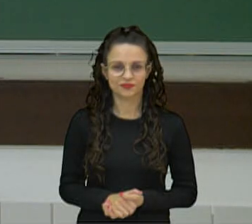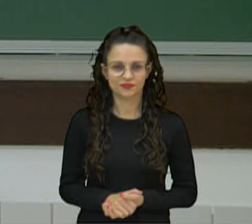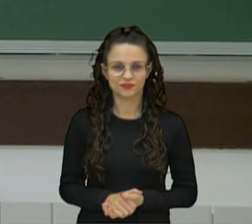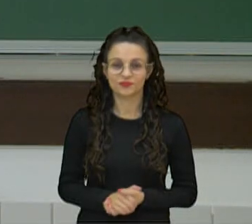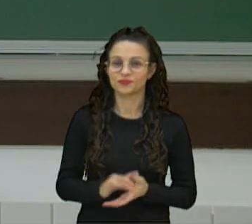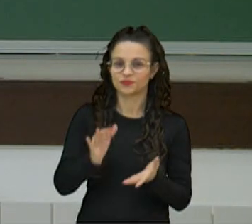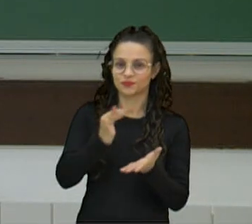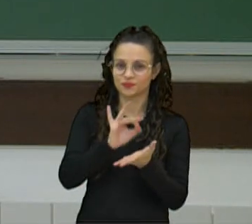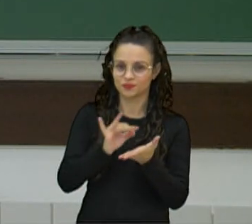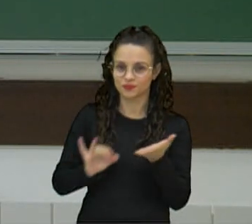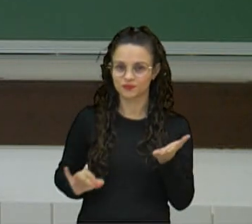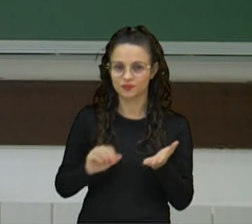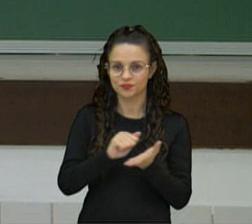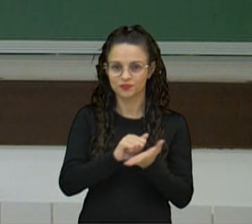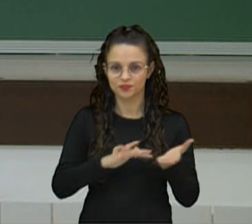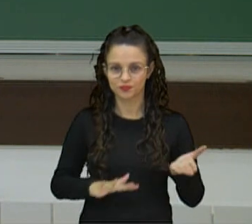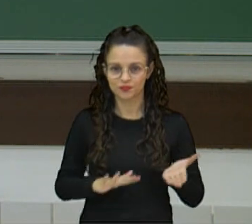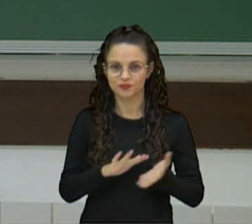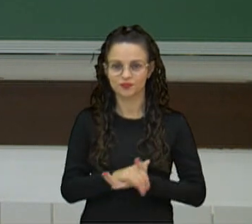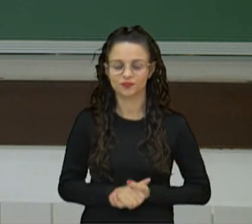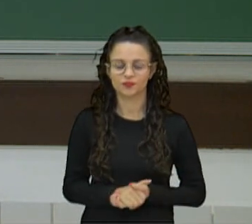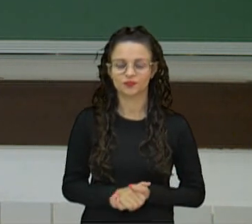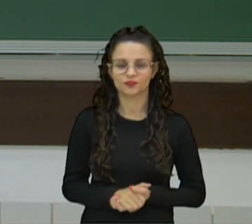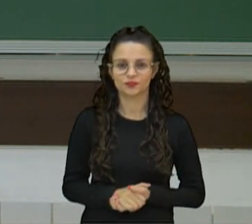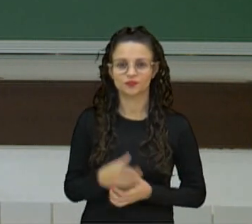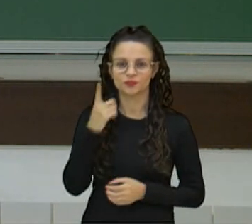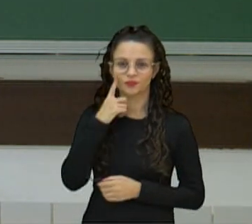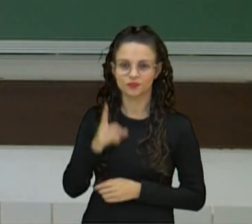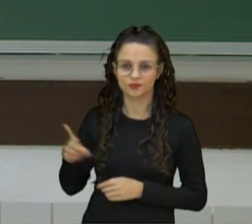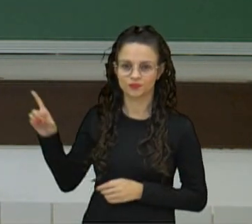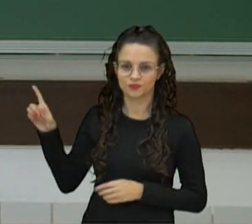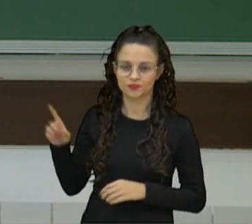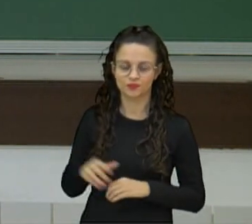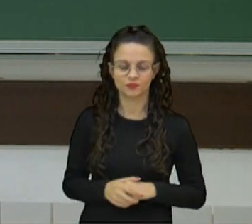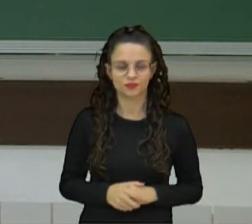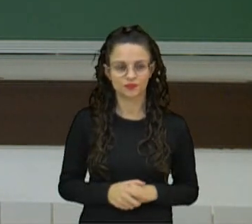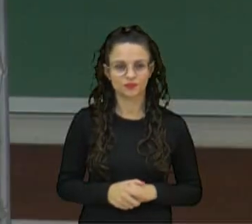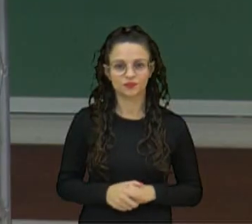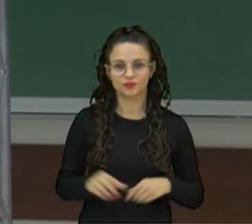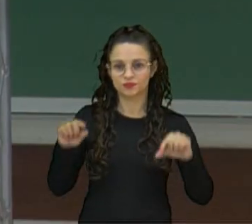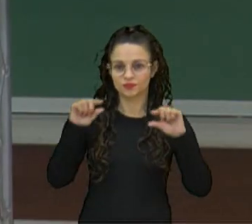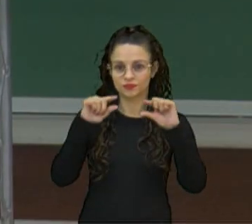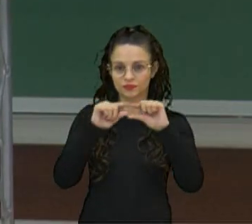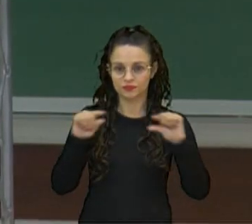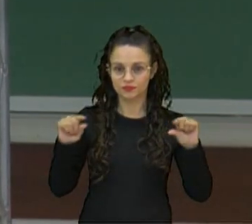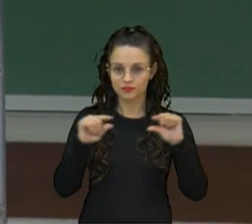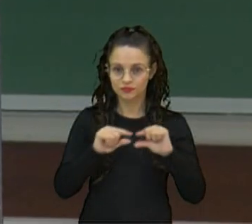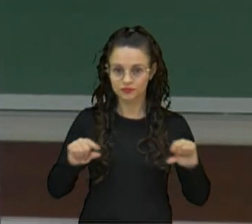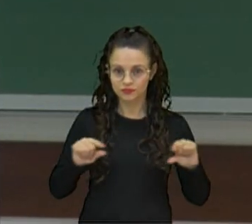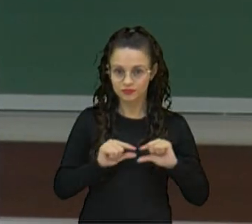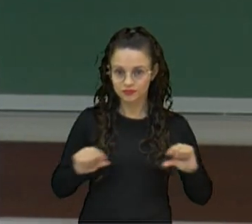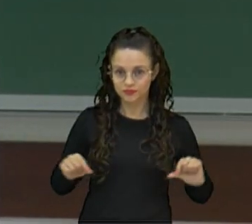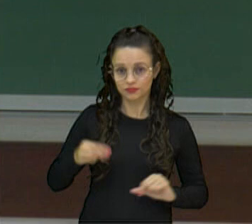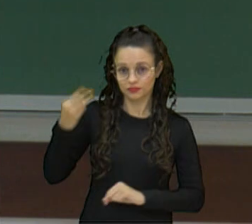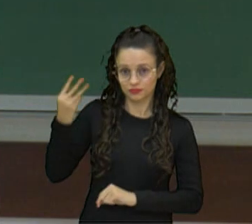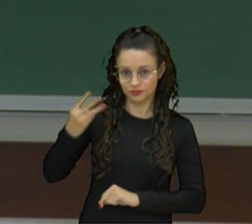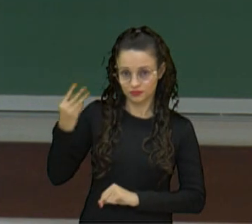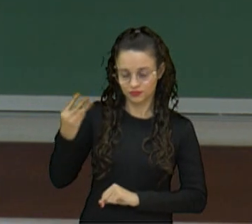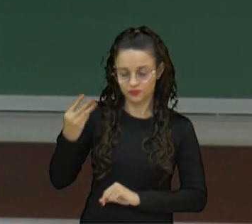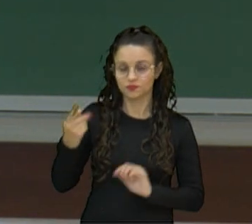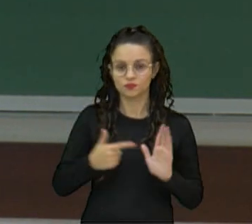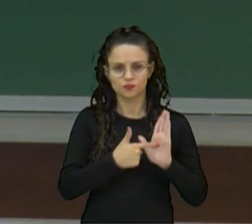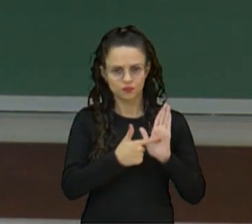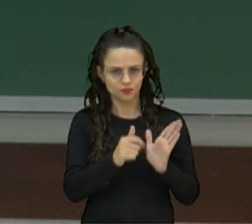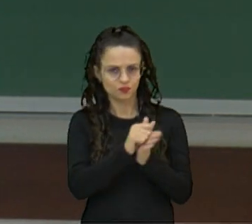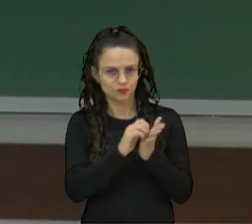Vamos corrigir o exercício? Então, olha só. Temos as três equações que ele nos deu ali, o exercício disse